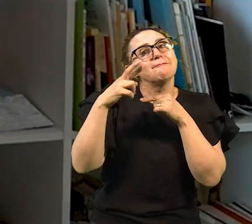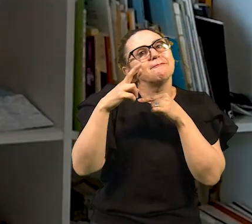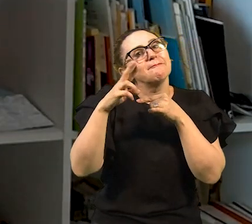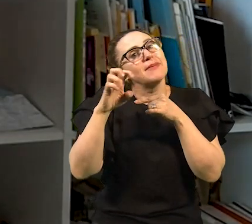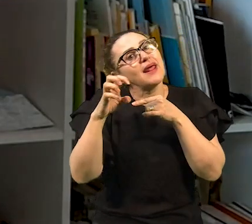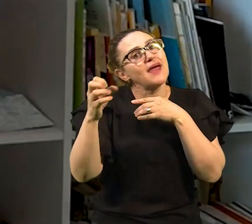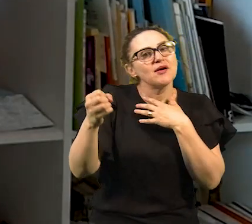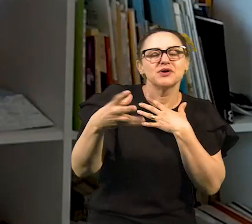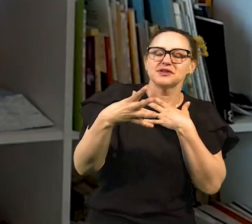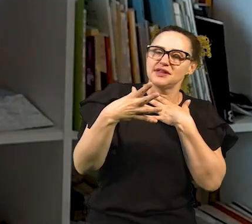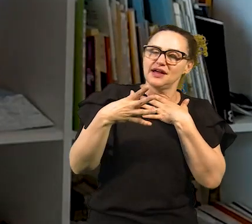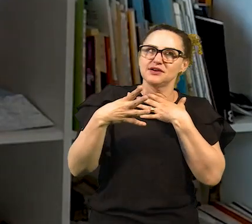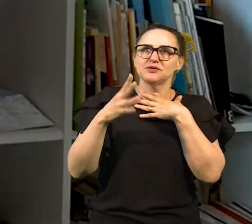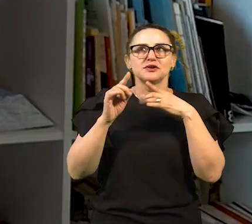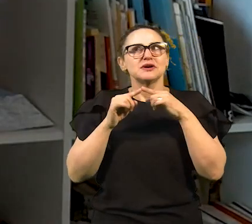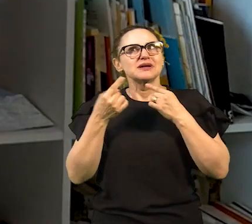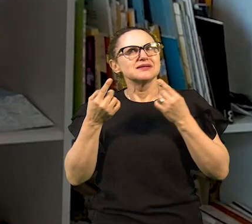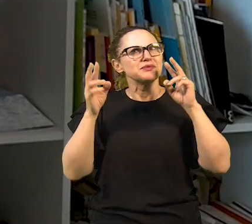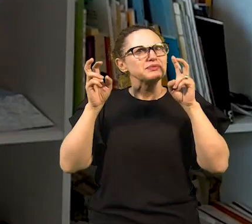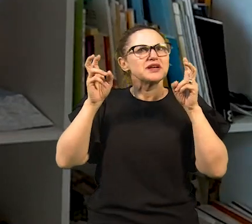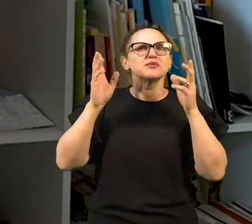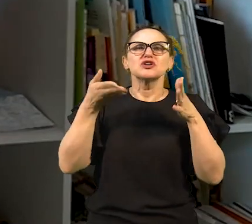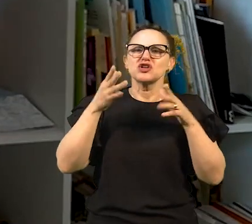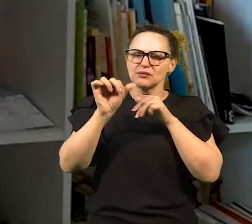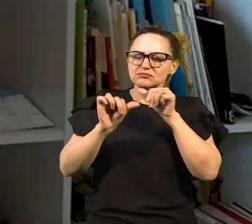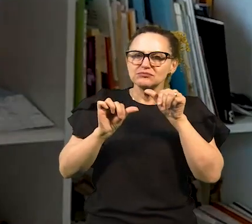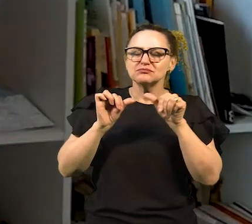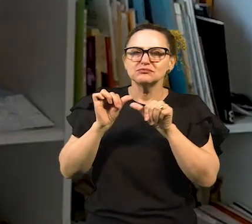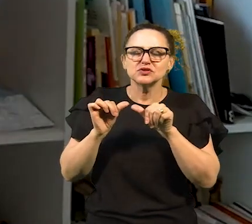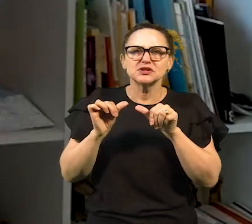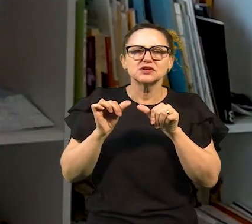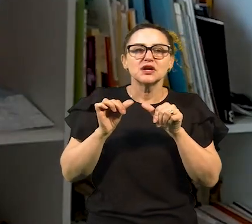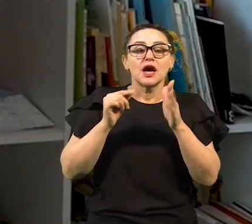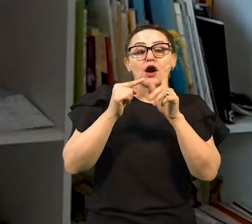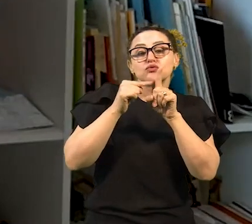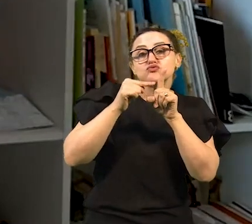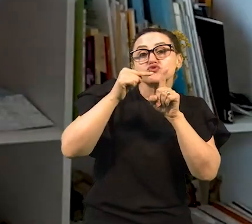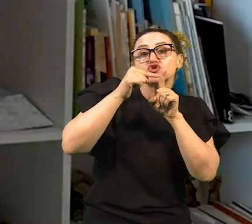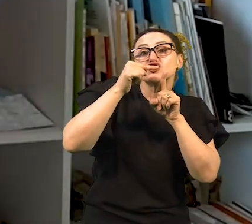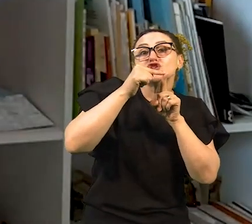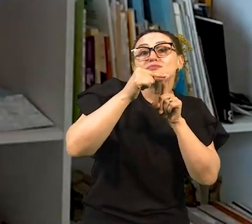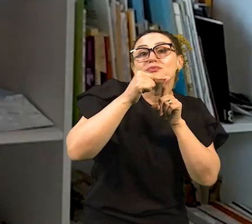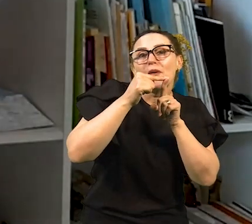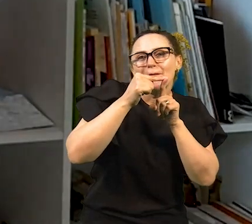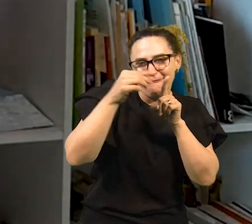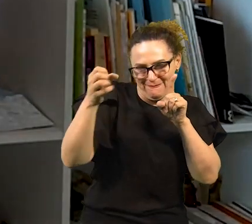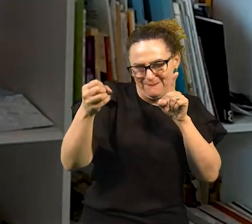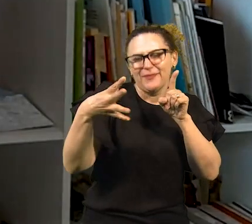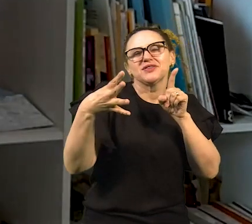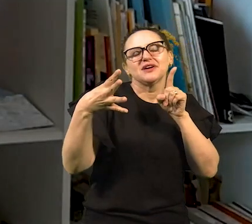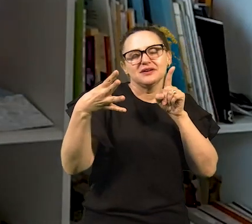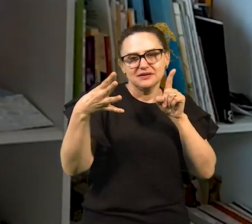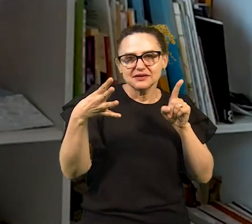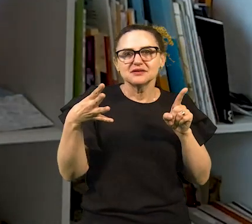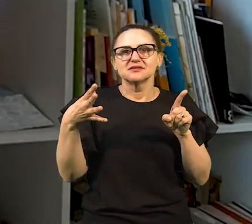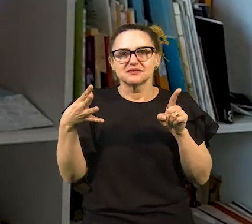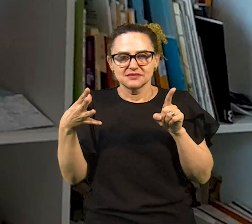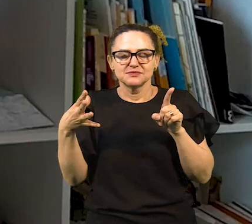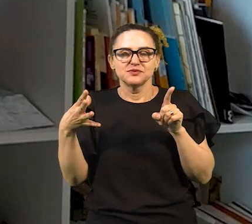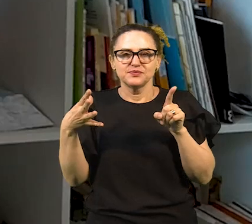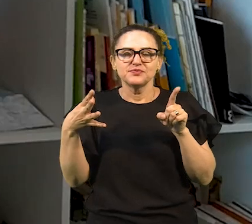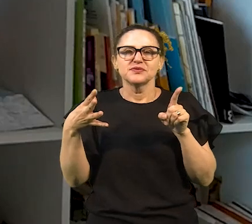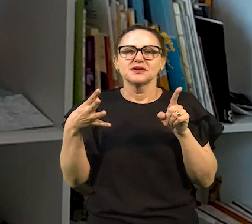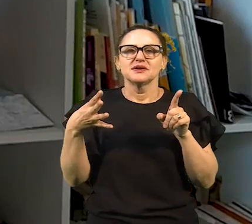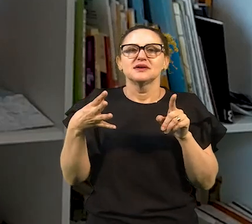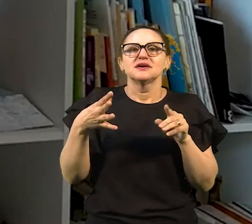que tem sido revisado, né, porque já se entende que é um tipo de modernismo, só um modernismo diferente daquele da semana de 22,